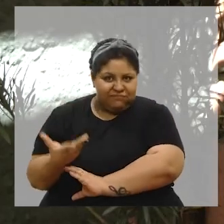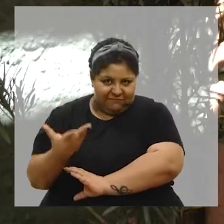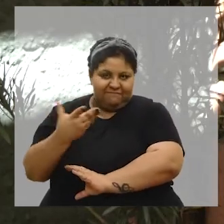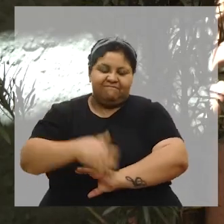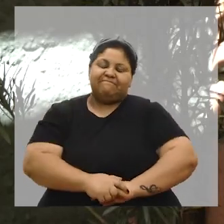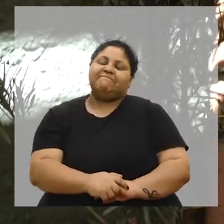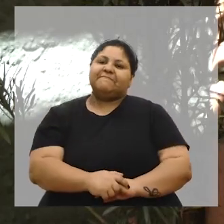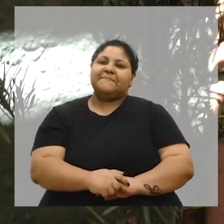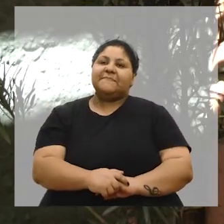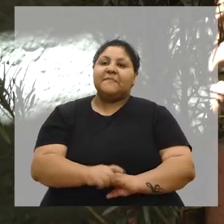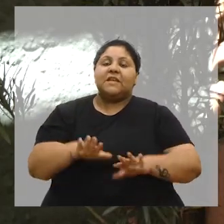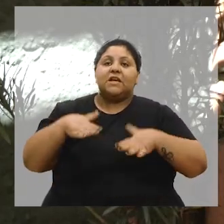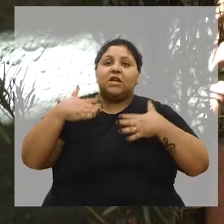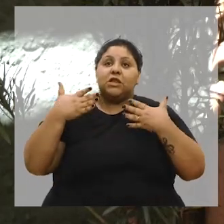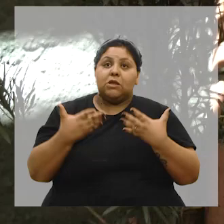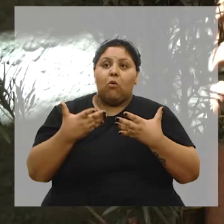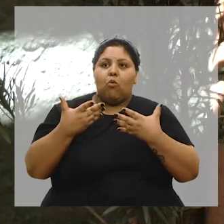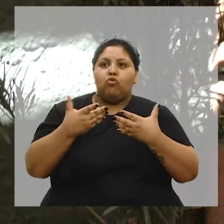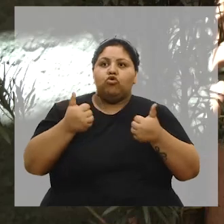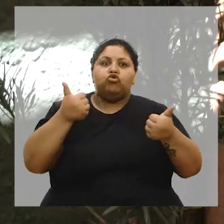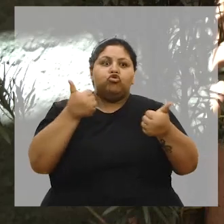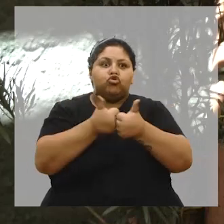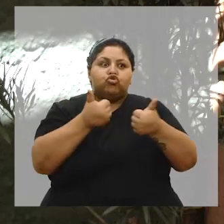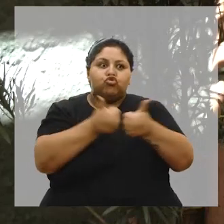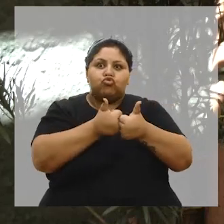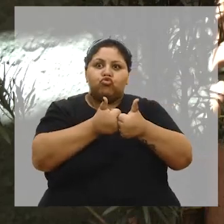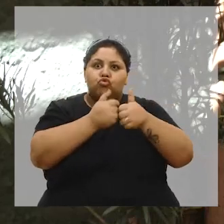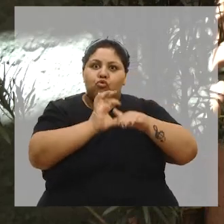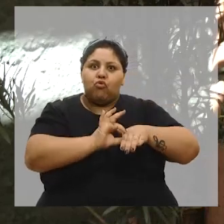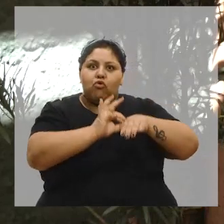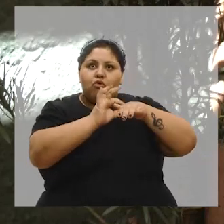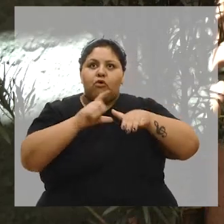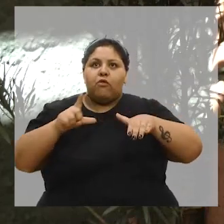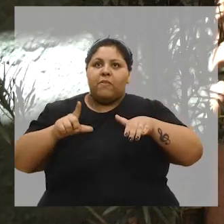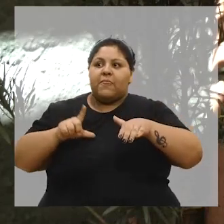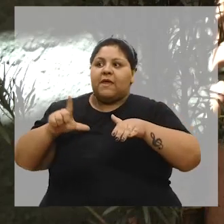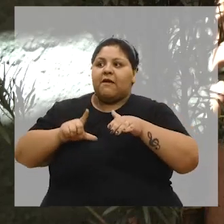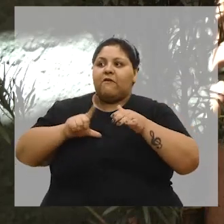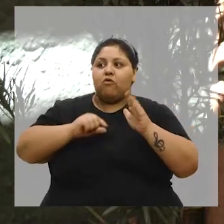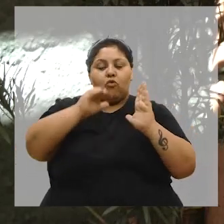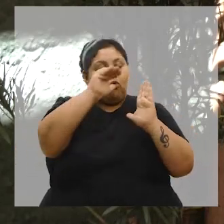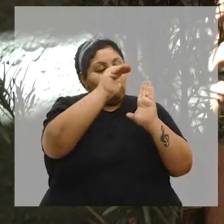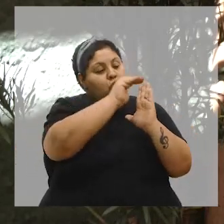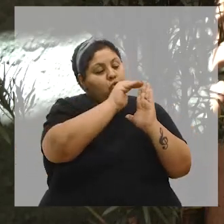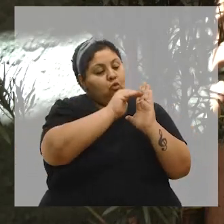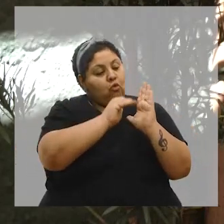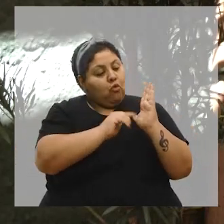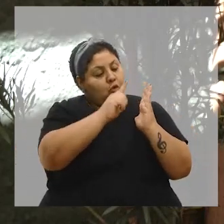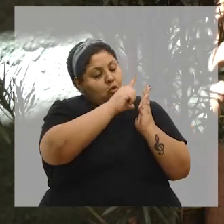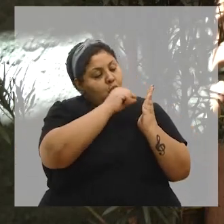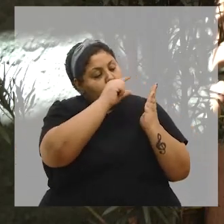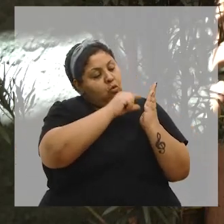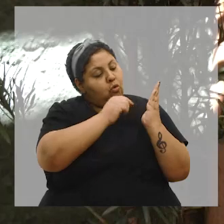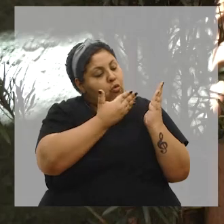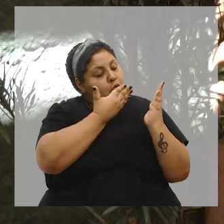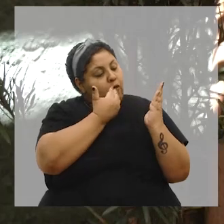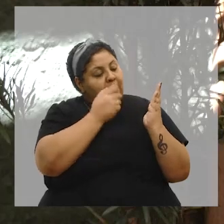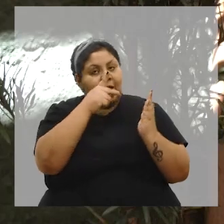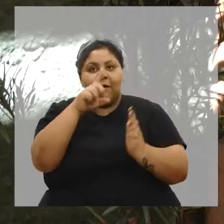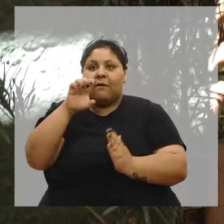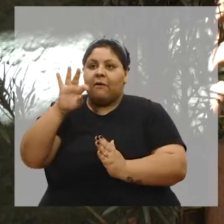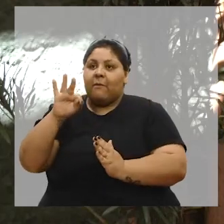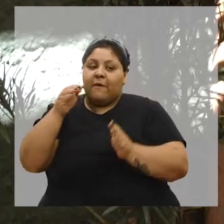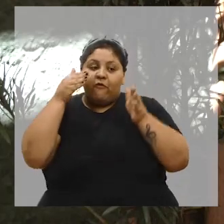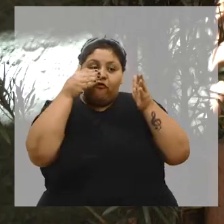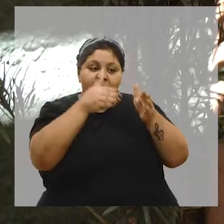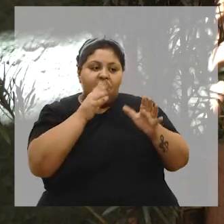Ter essas experiências. Então, com o seu dono. Então, ali tem no nosso menu pet algumas coisas que são indicadas para os animais,